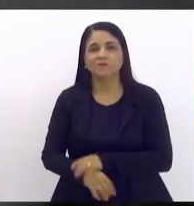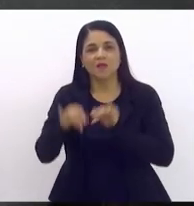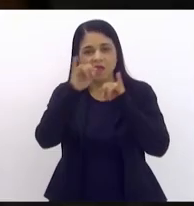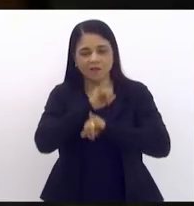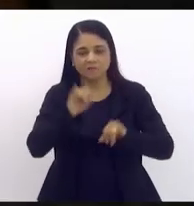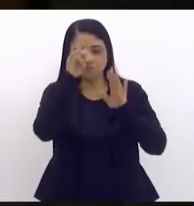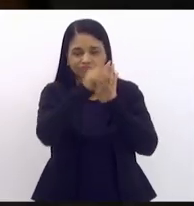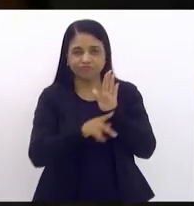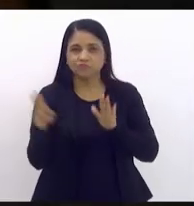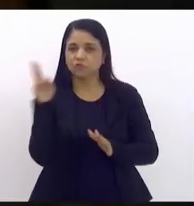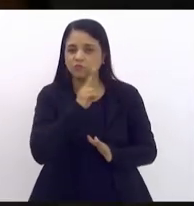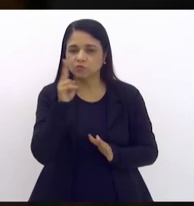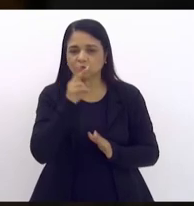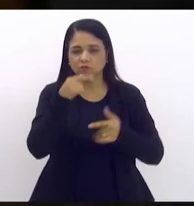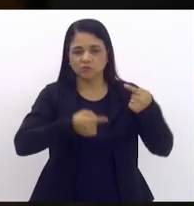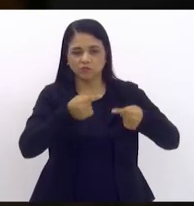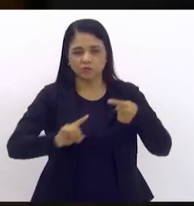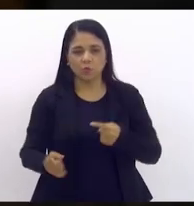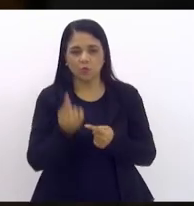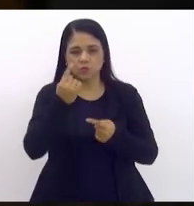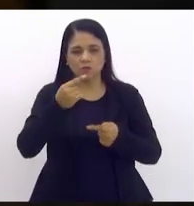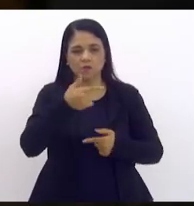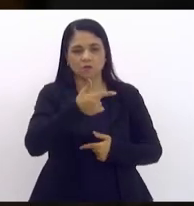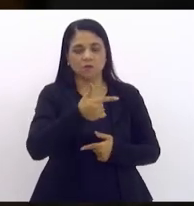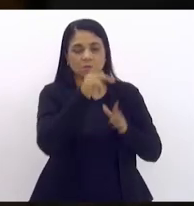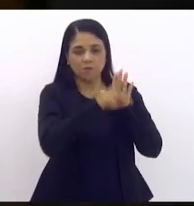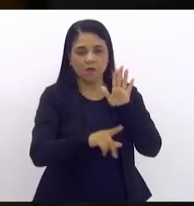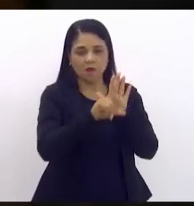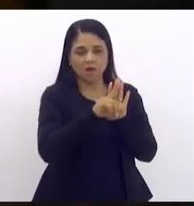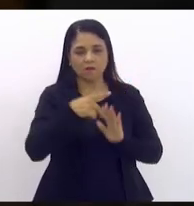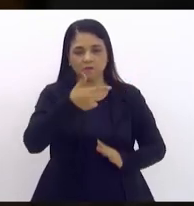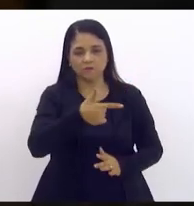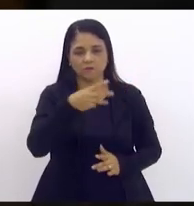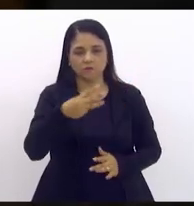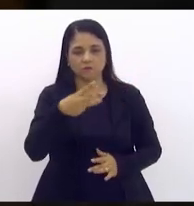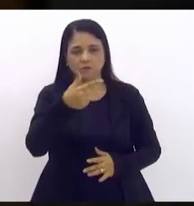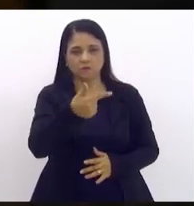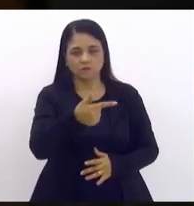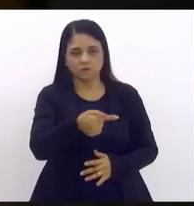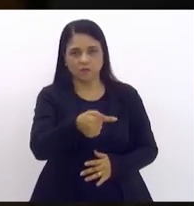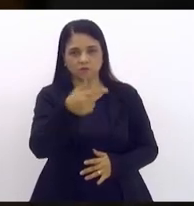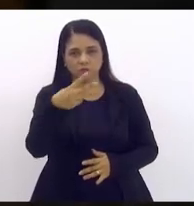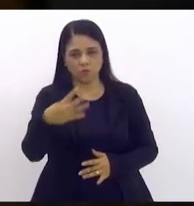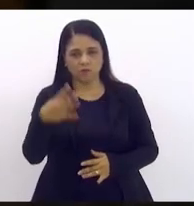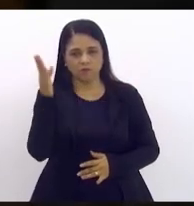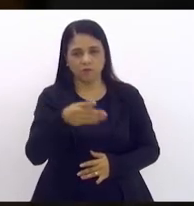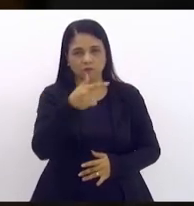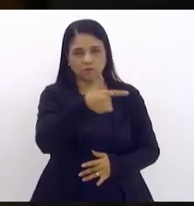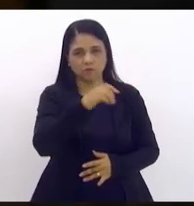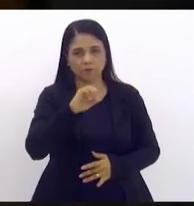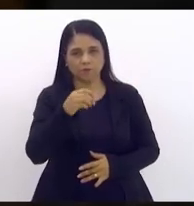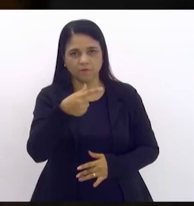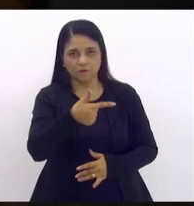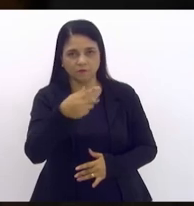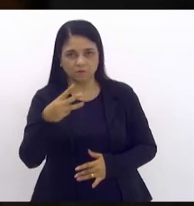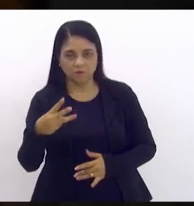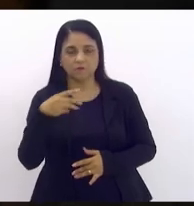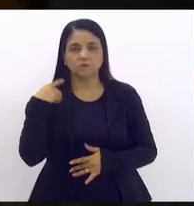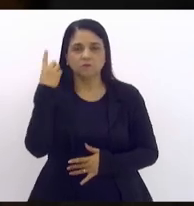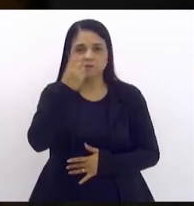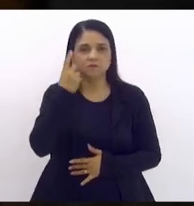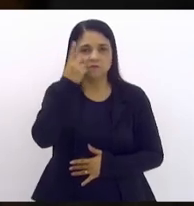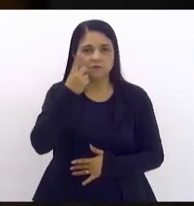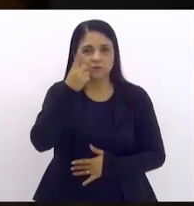Anuncio regime de urgência em discussão única, projeto de lei número 2374, de 23, de autoria da